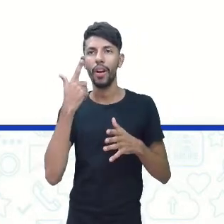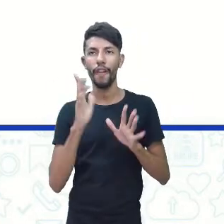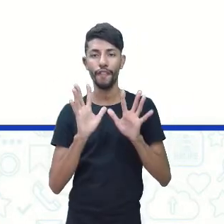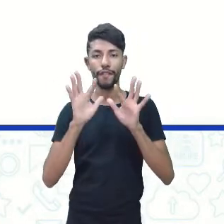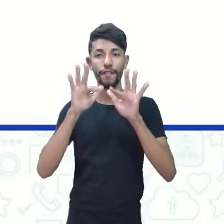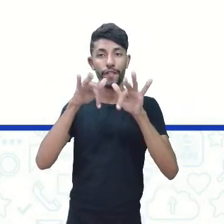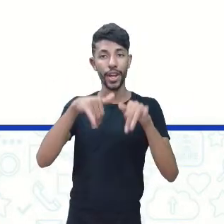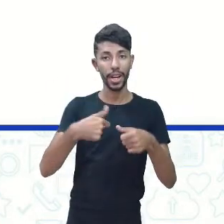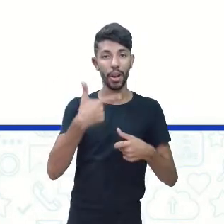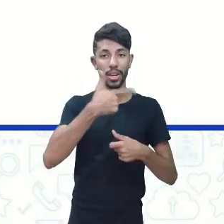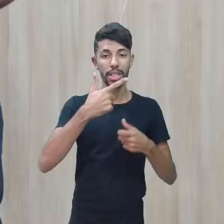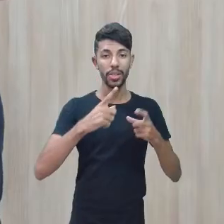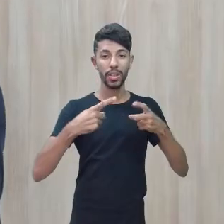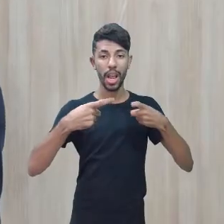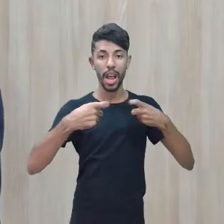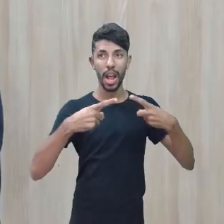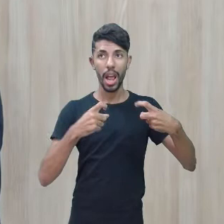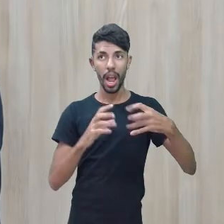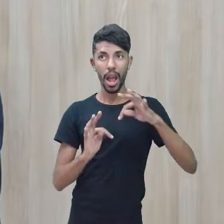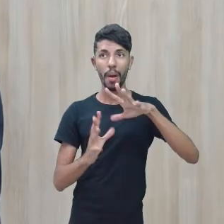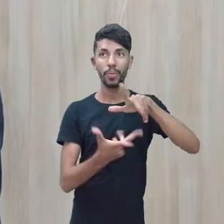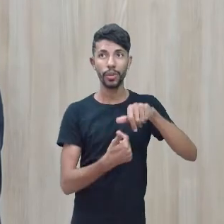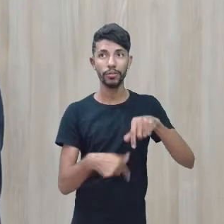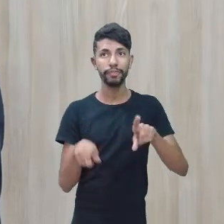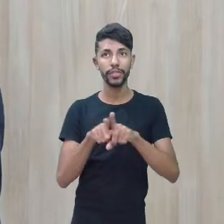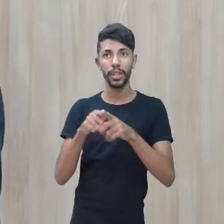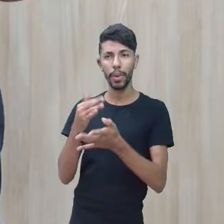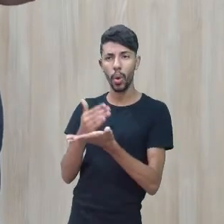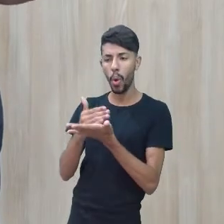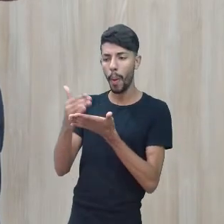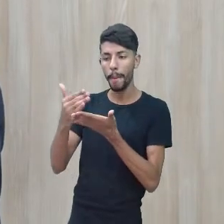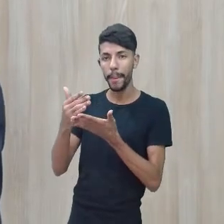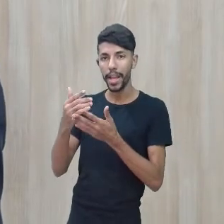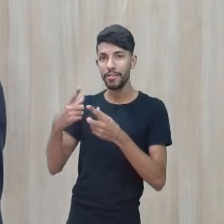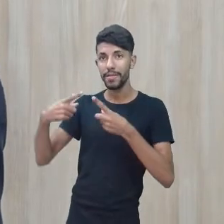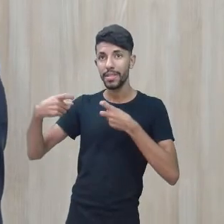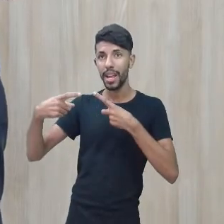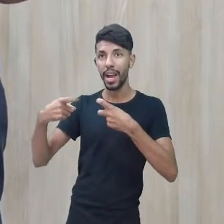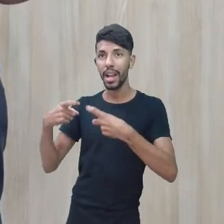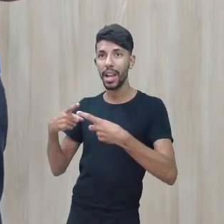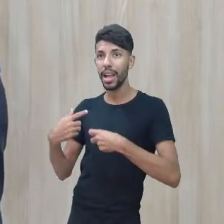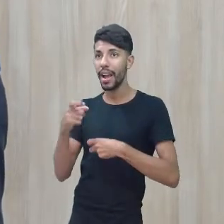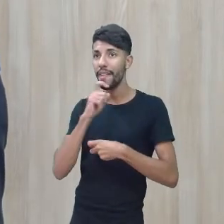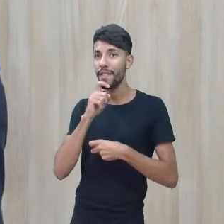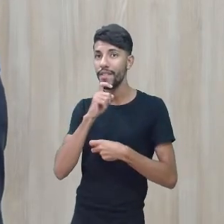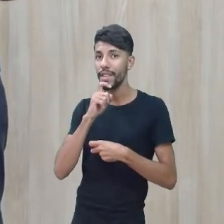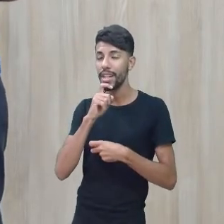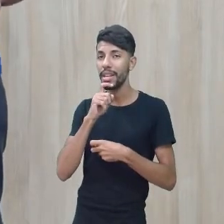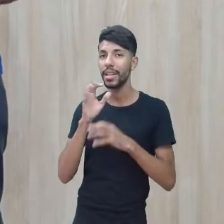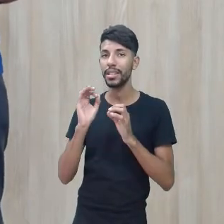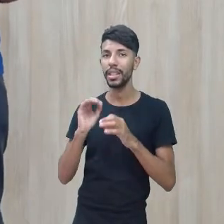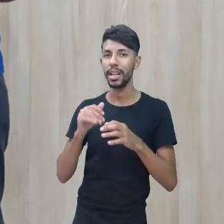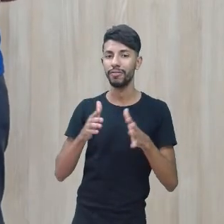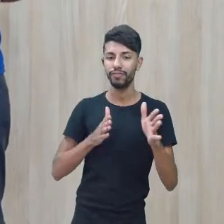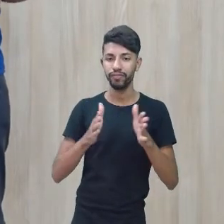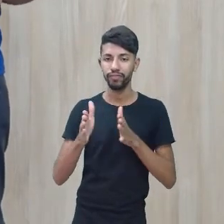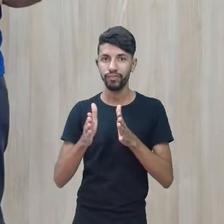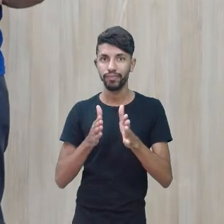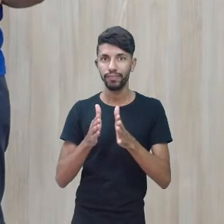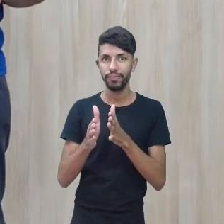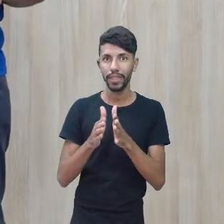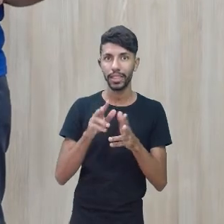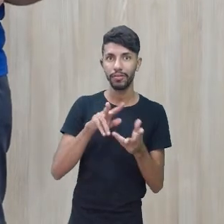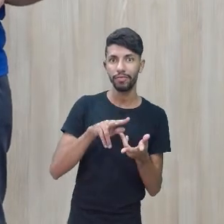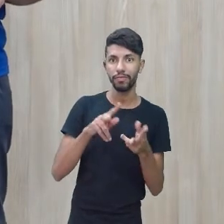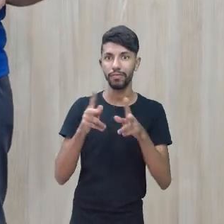Mundial e o início da Guerra Fria. Nesse período aí, ó, de transição, que já